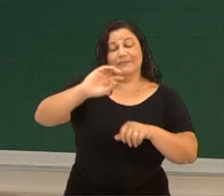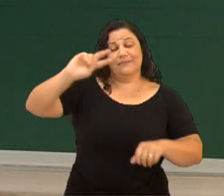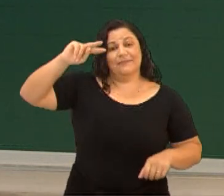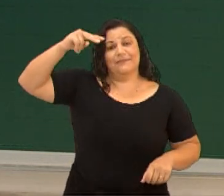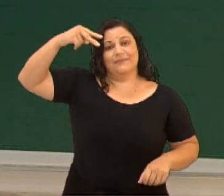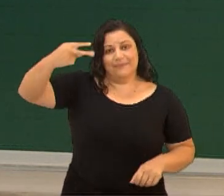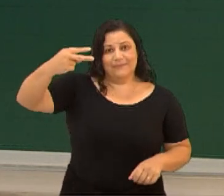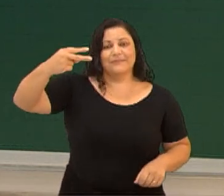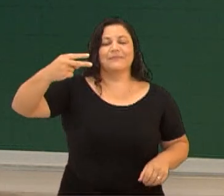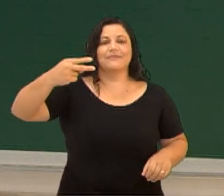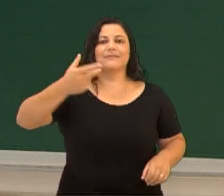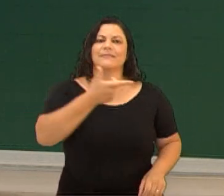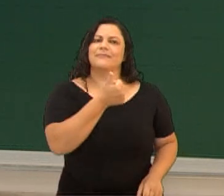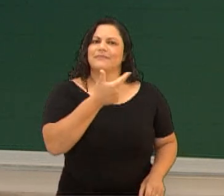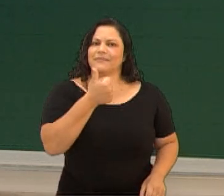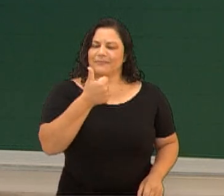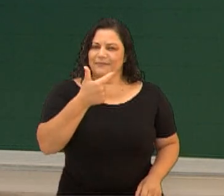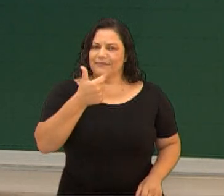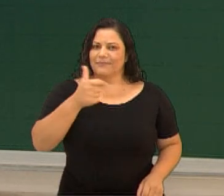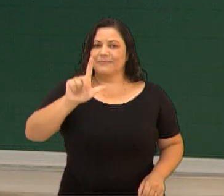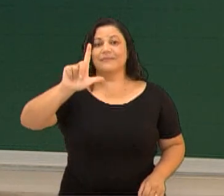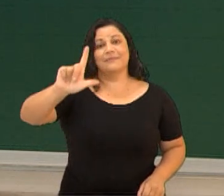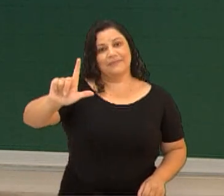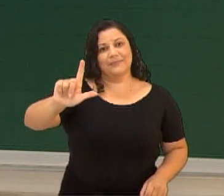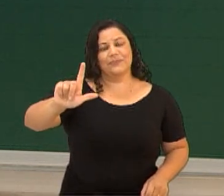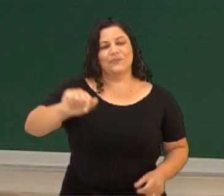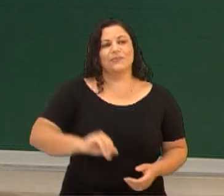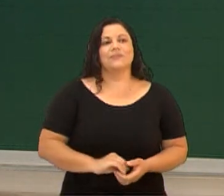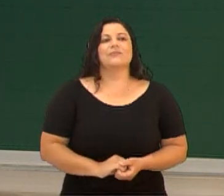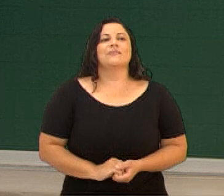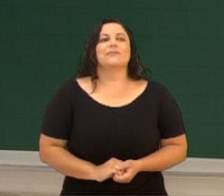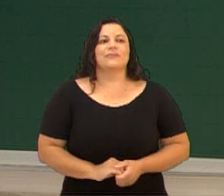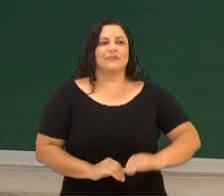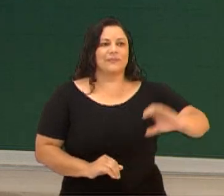quadrado de 12 centímetros de lado será